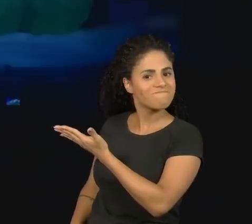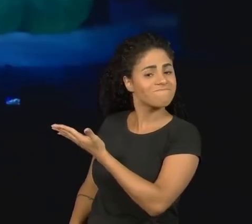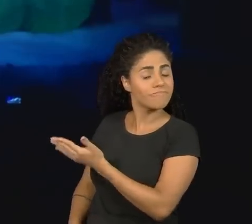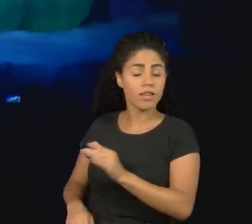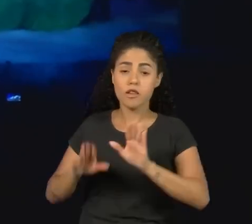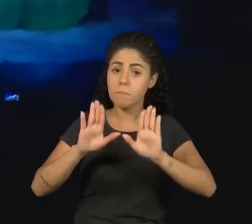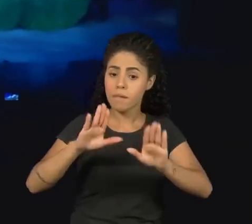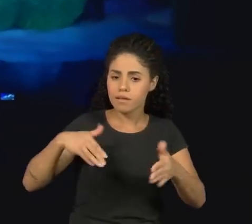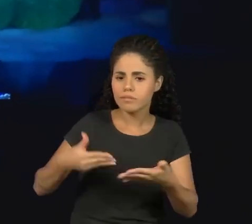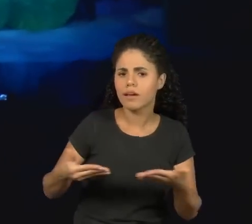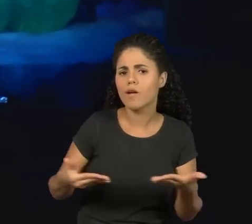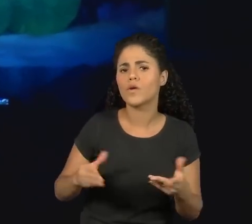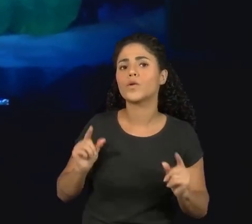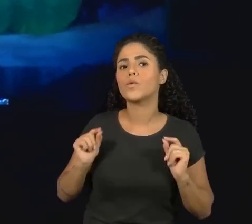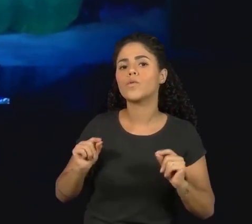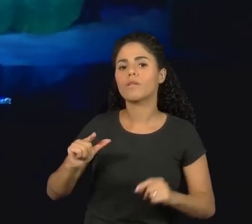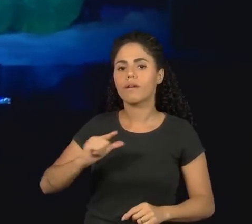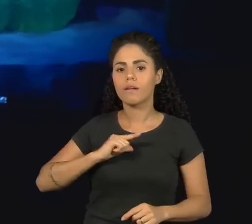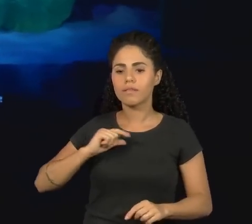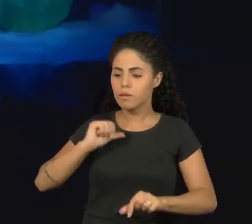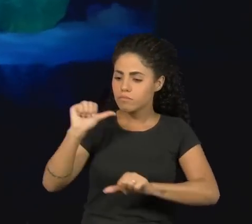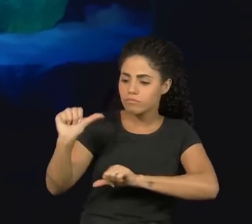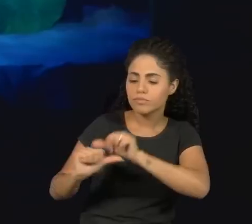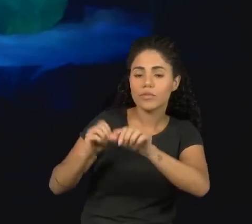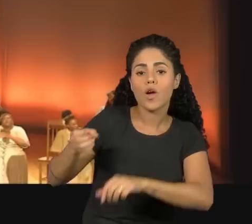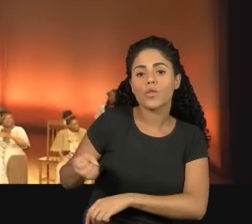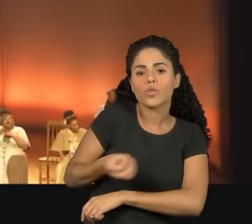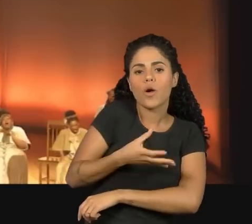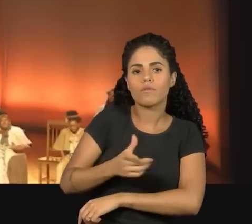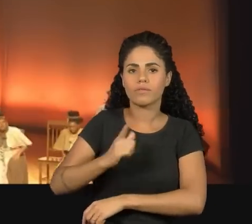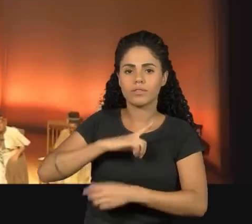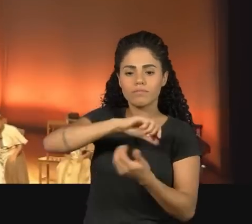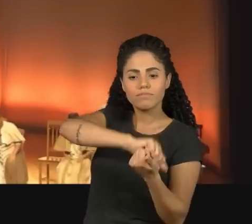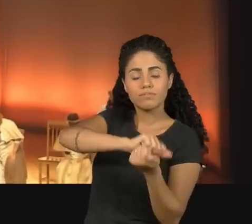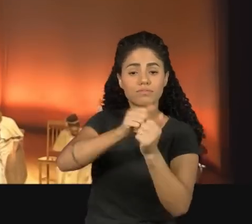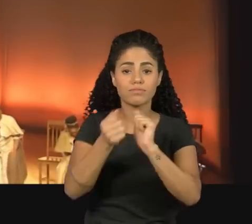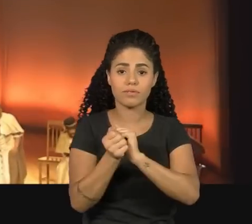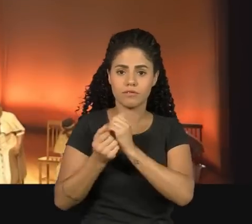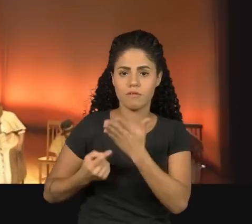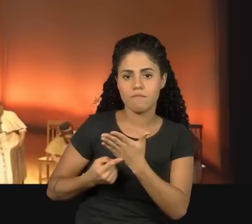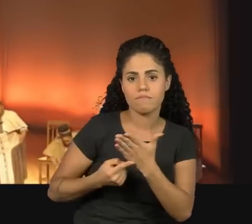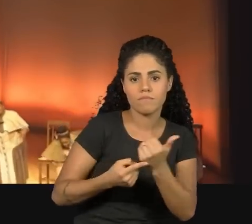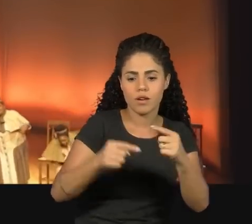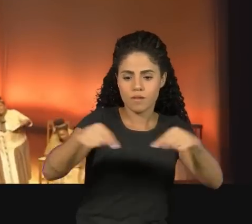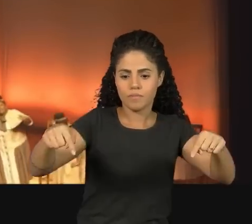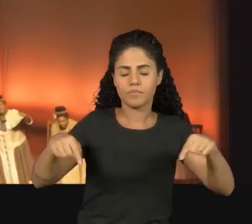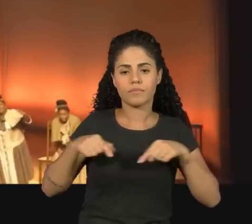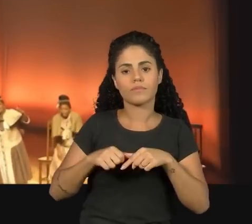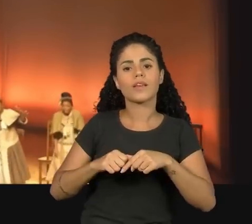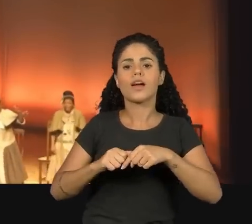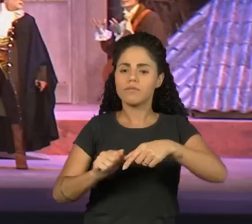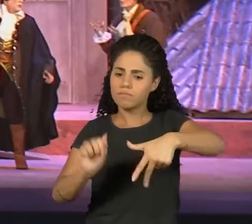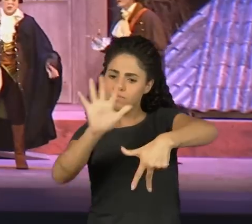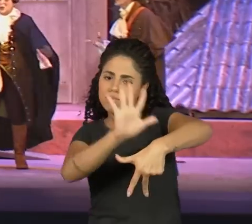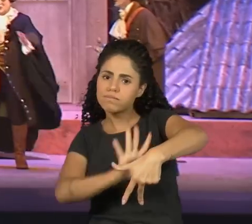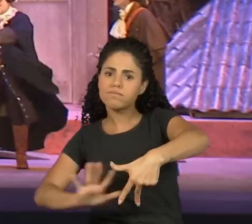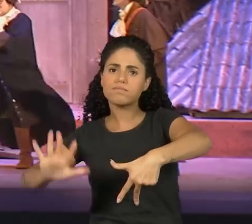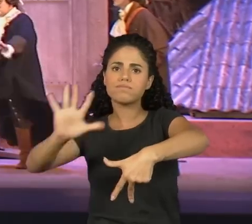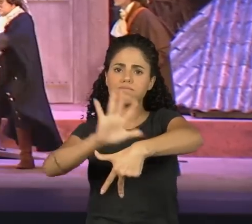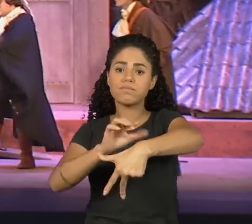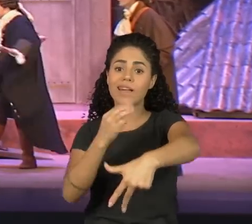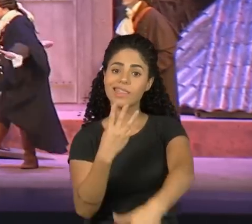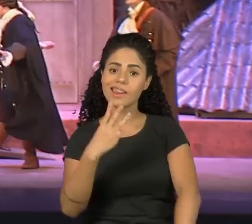Mais recentemente, ela ganhou novos recursos com a perspectiva dos cenários tridimensionais, ampliando